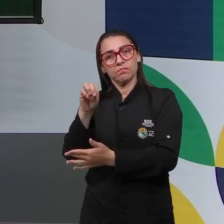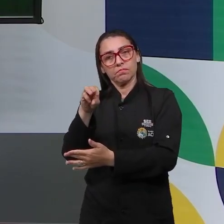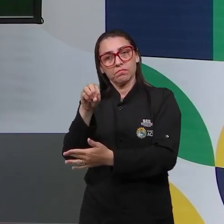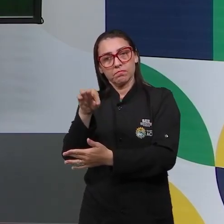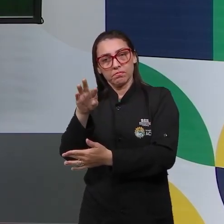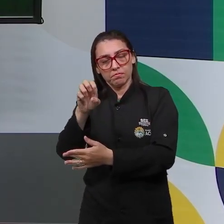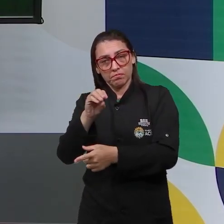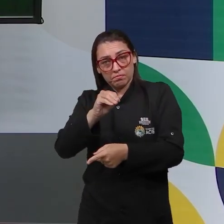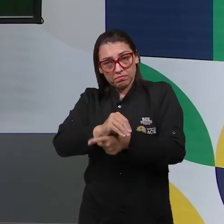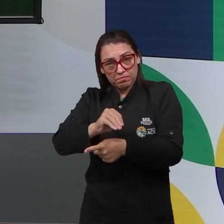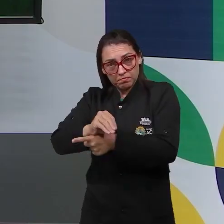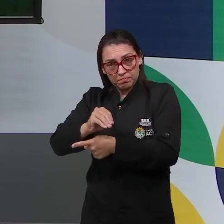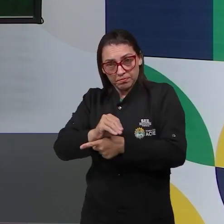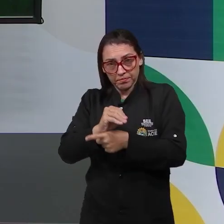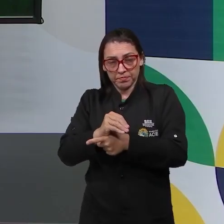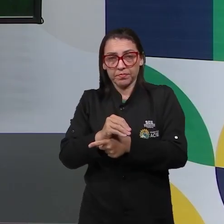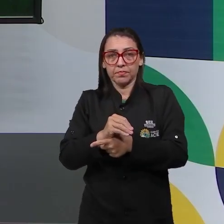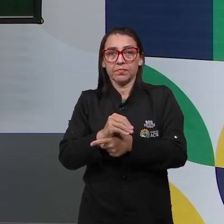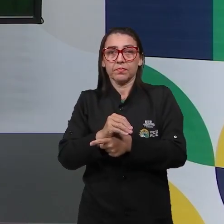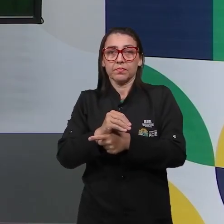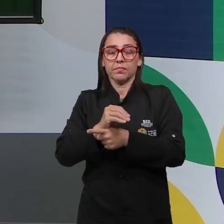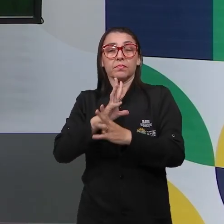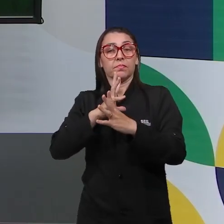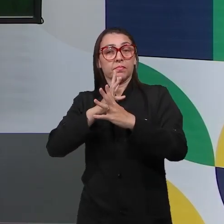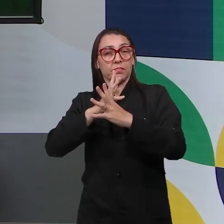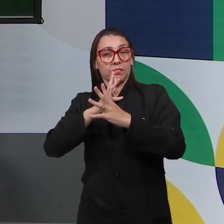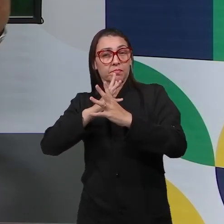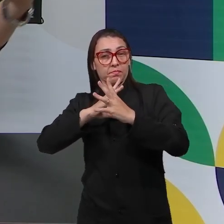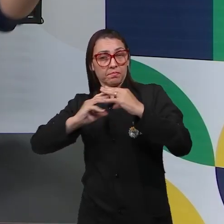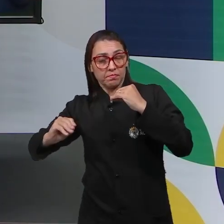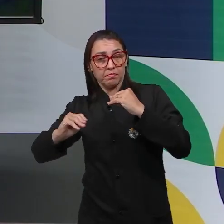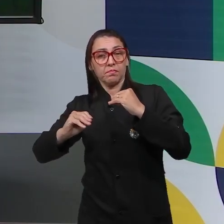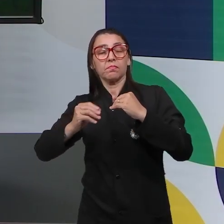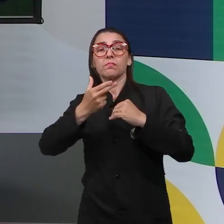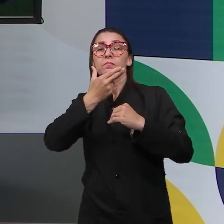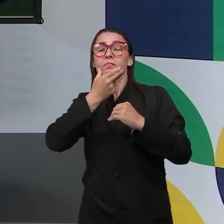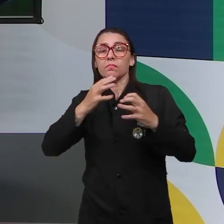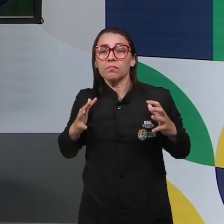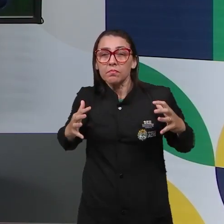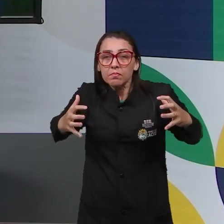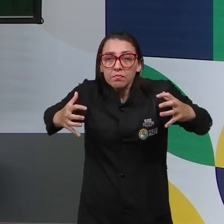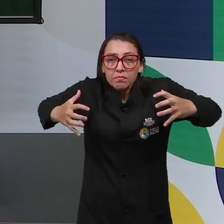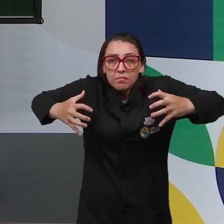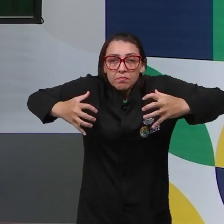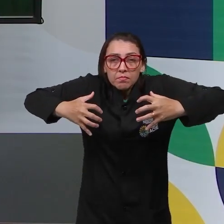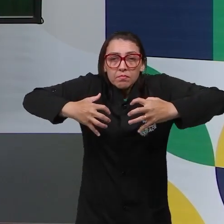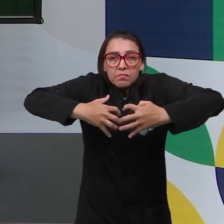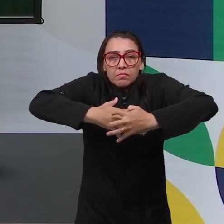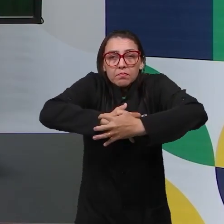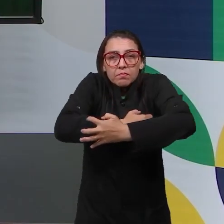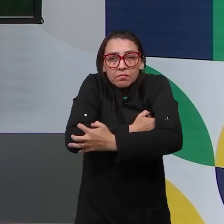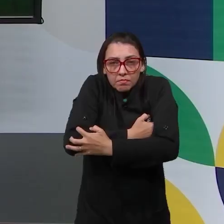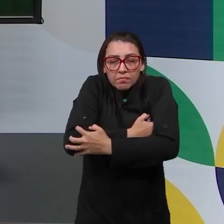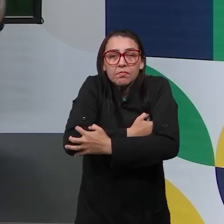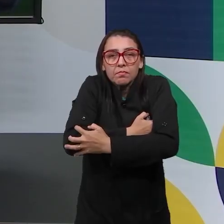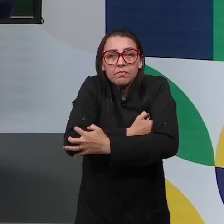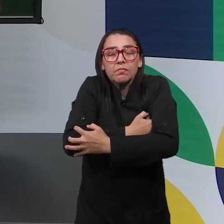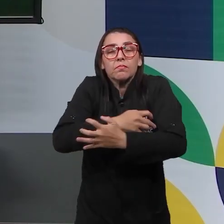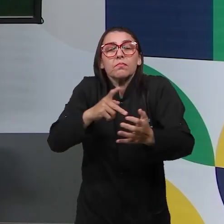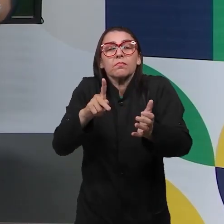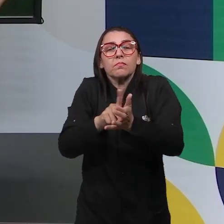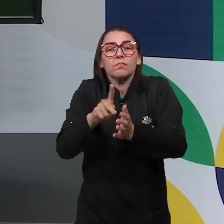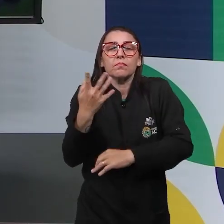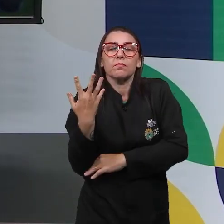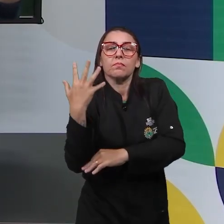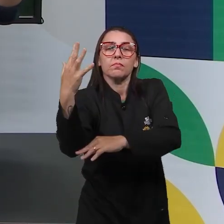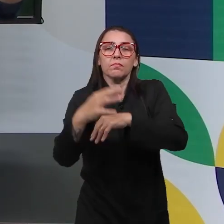proteger. Então, ela some com esses caçadores, né? Ela cobre eles, porque como ela é a própria floresta, ela é a